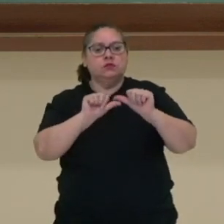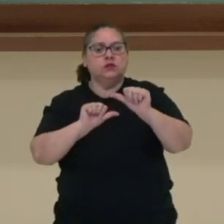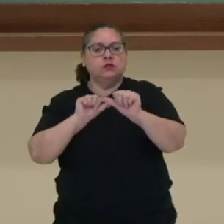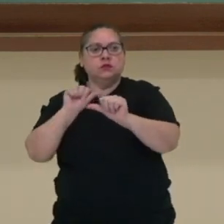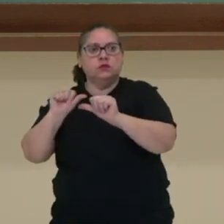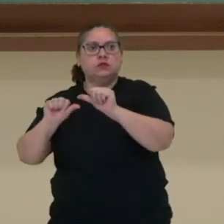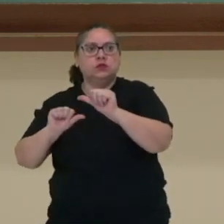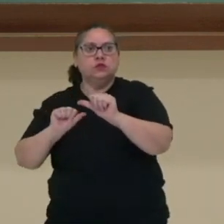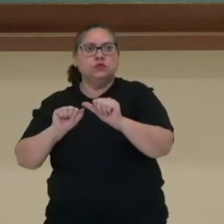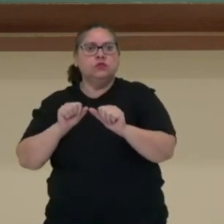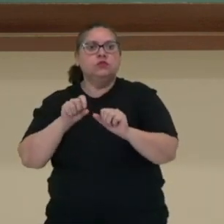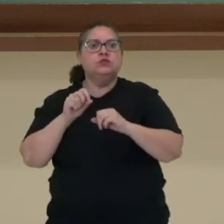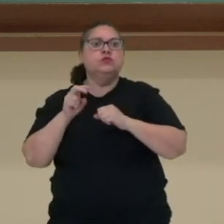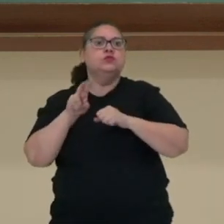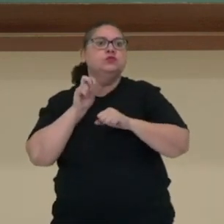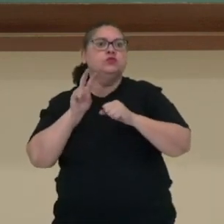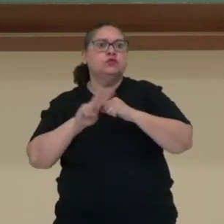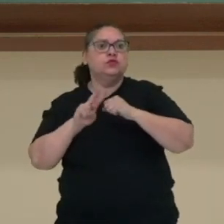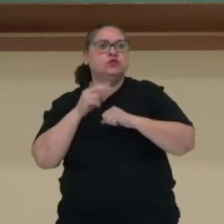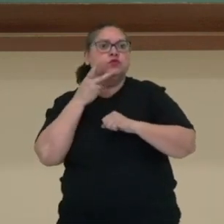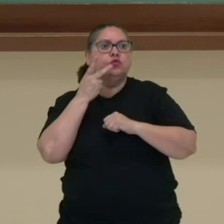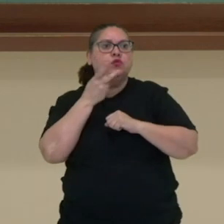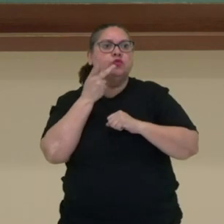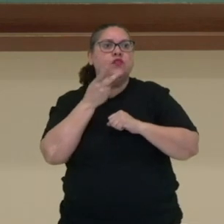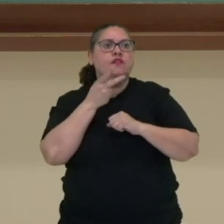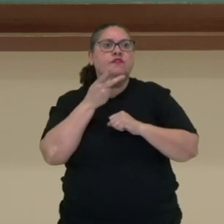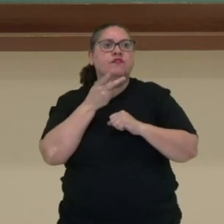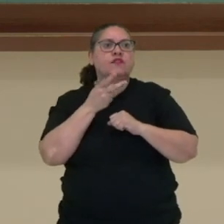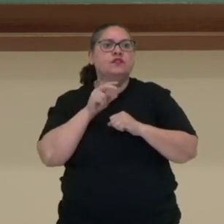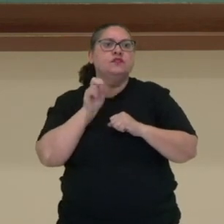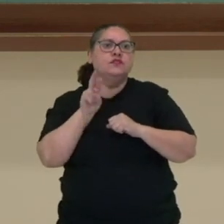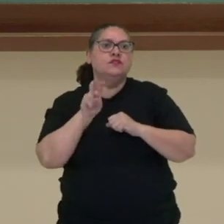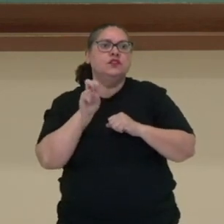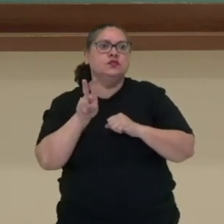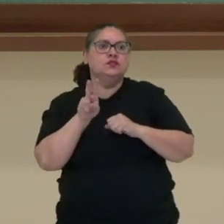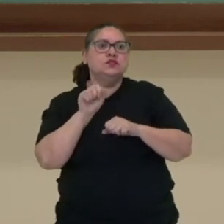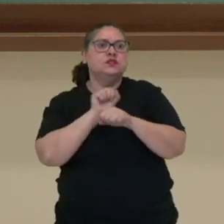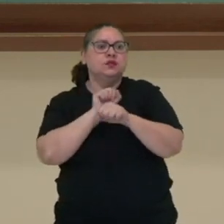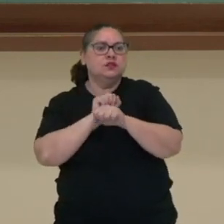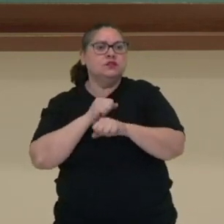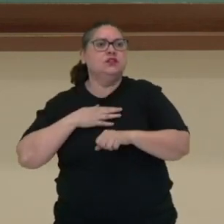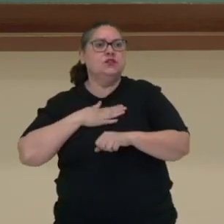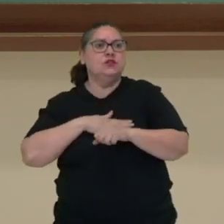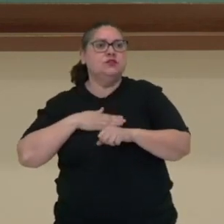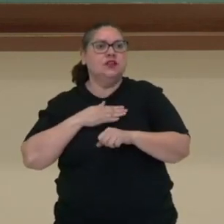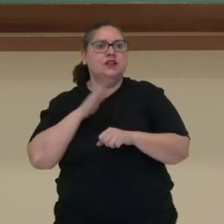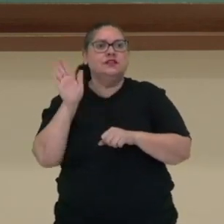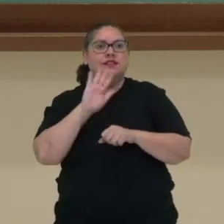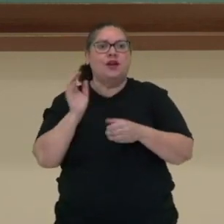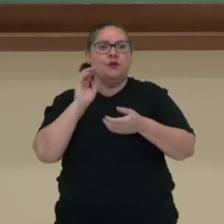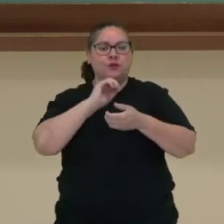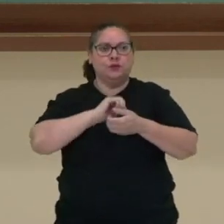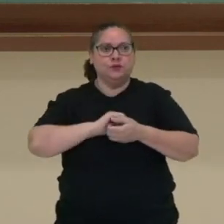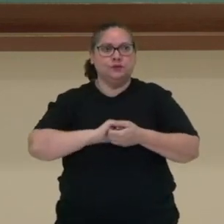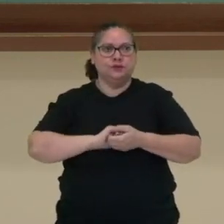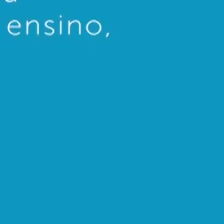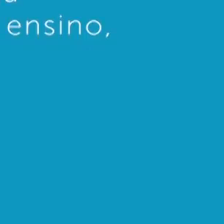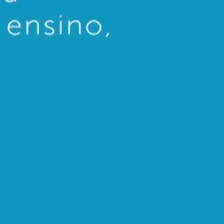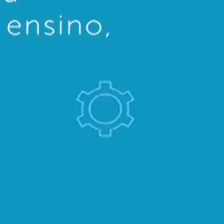mutações. No vídeo de hoje falamos sobre vírus. Espero que tenham gostado. Até breve!